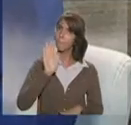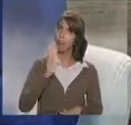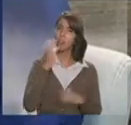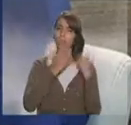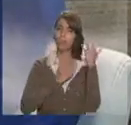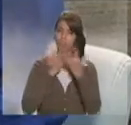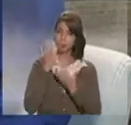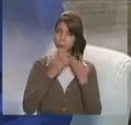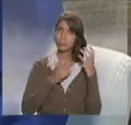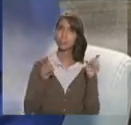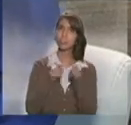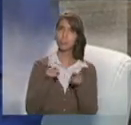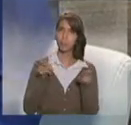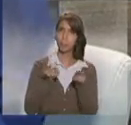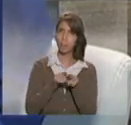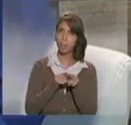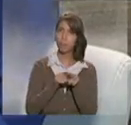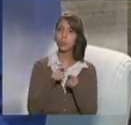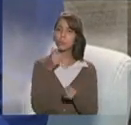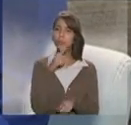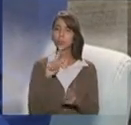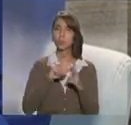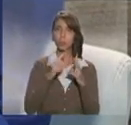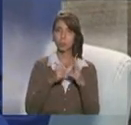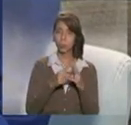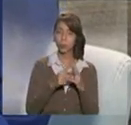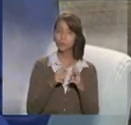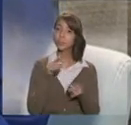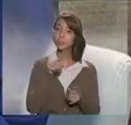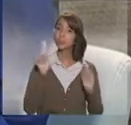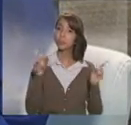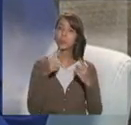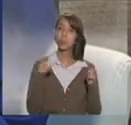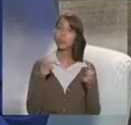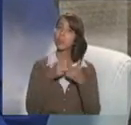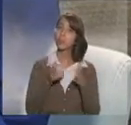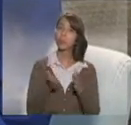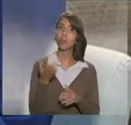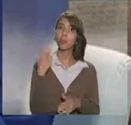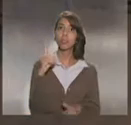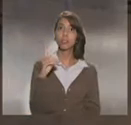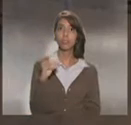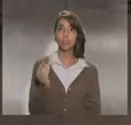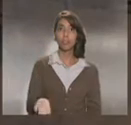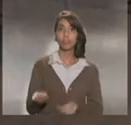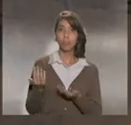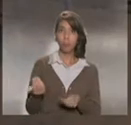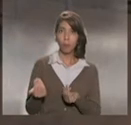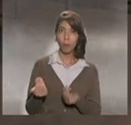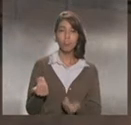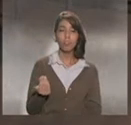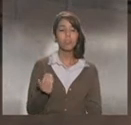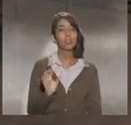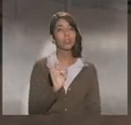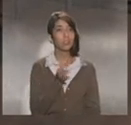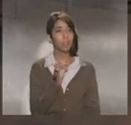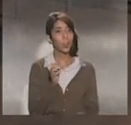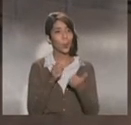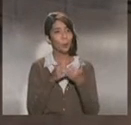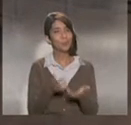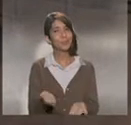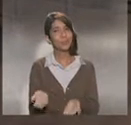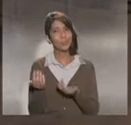se saiu legal para os dois lados ea música começou a ser disse oprah você né a pessoa começou muito cedo eram era